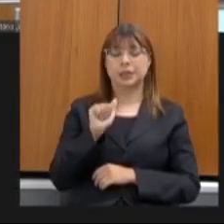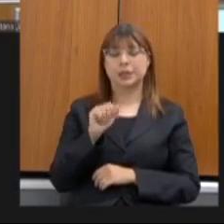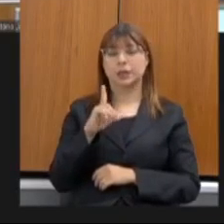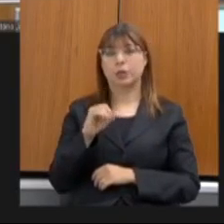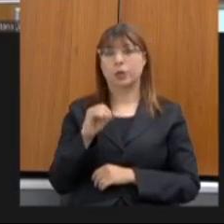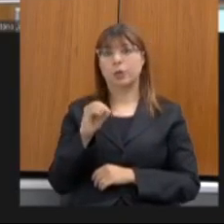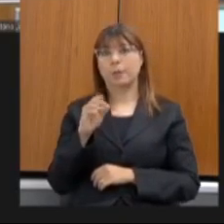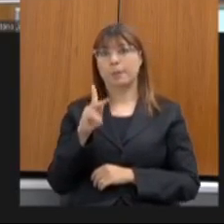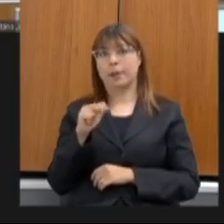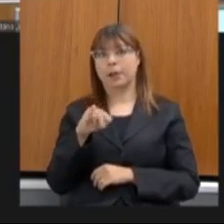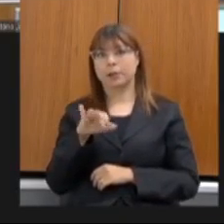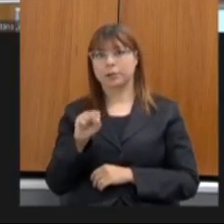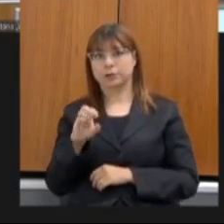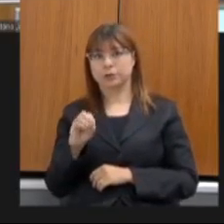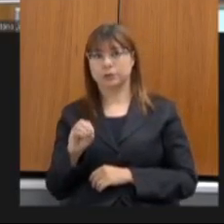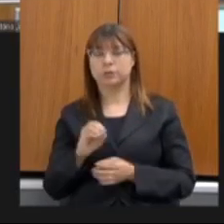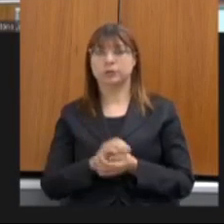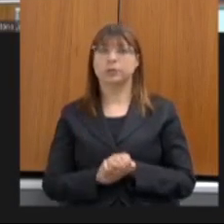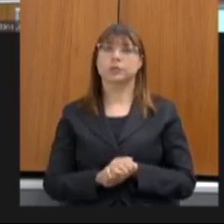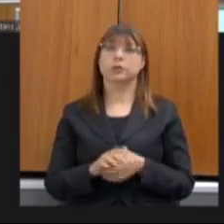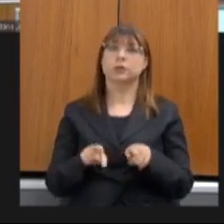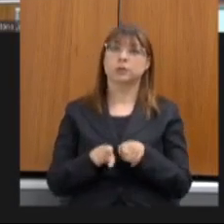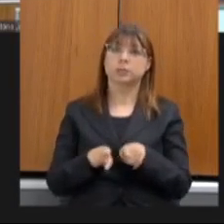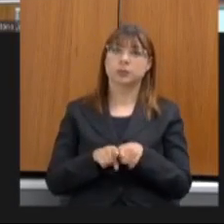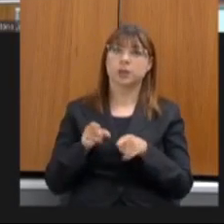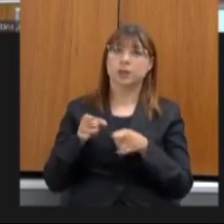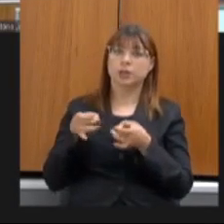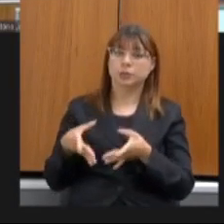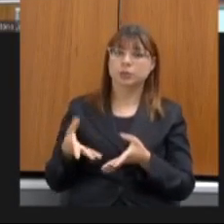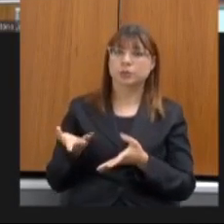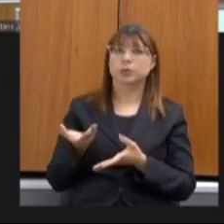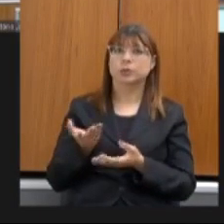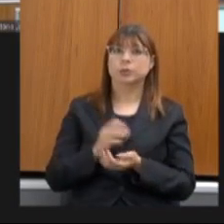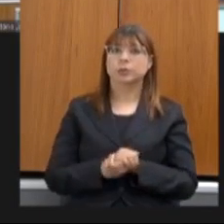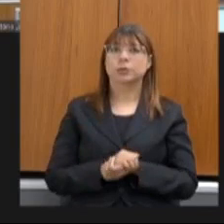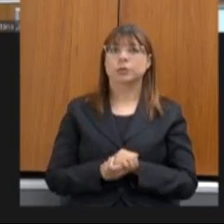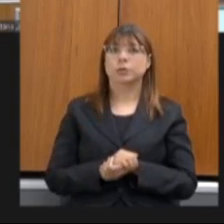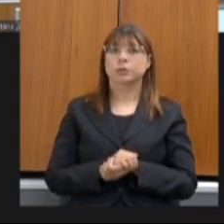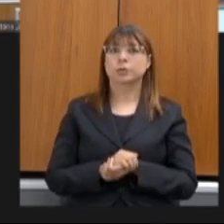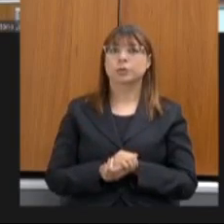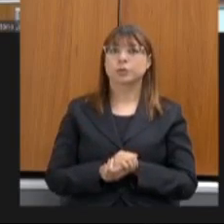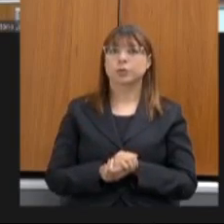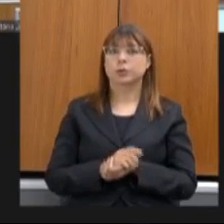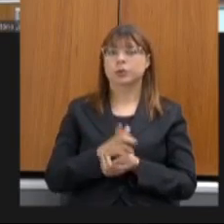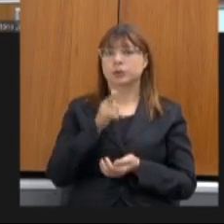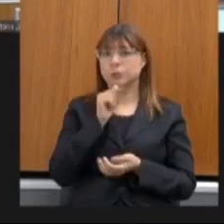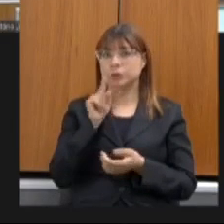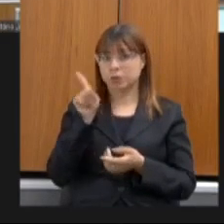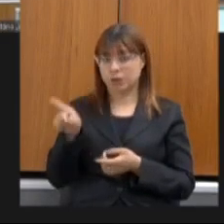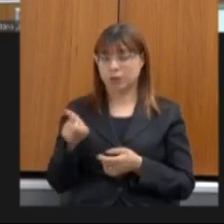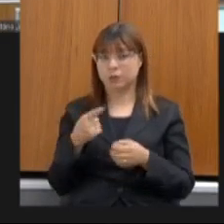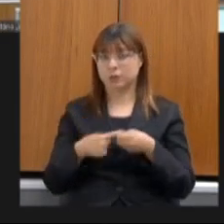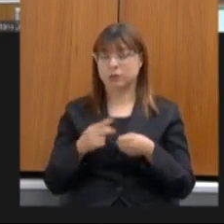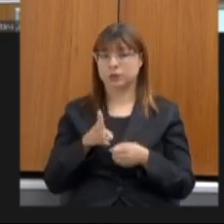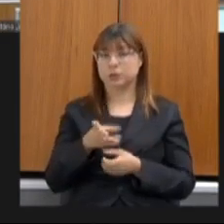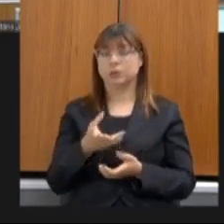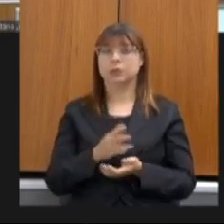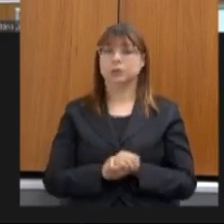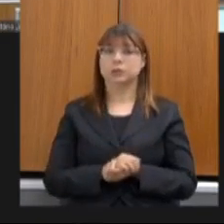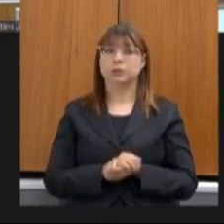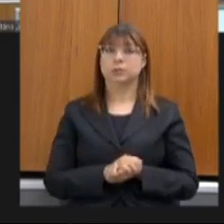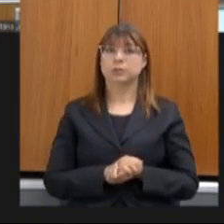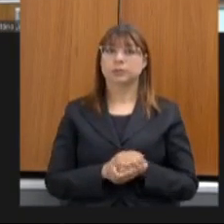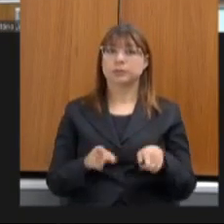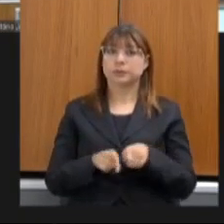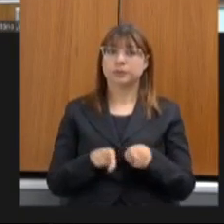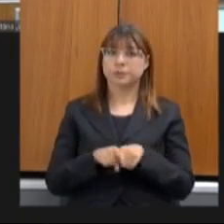momentos da gestão integrada de resíduos sólidos também em Santana do Paraíso e o caderno de obras né